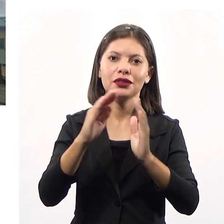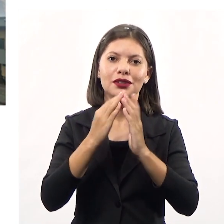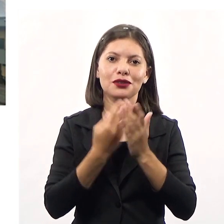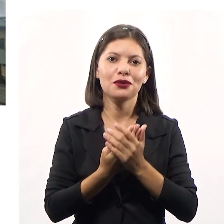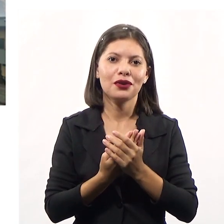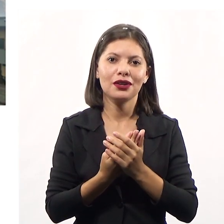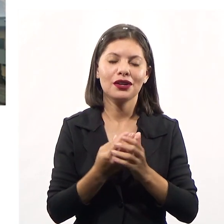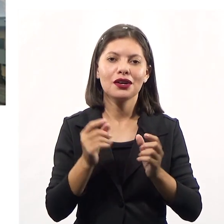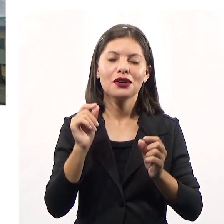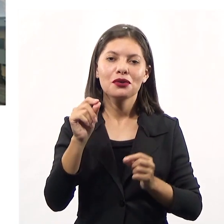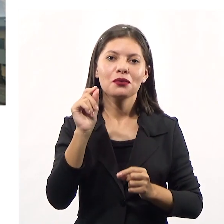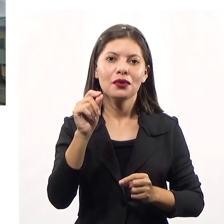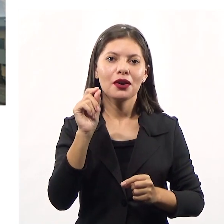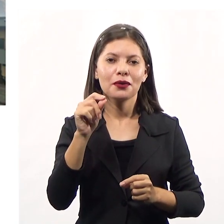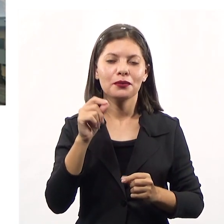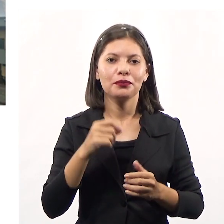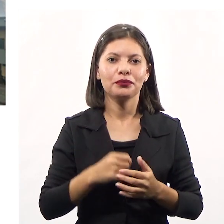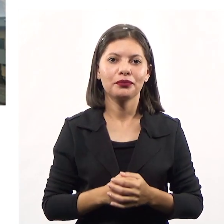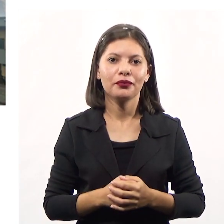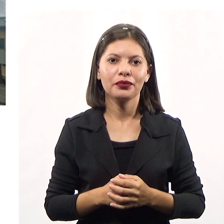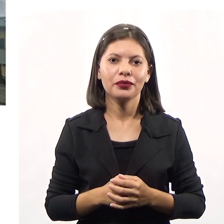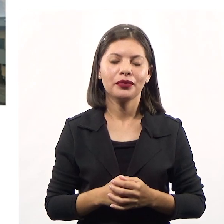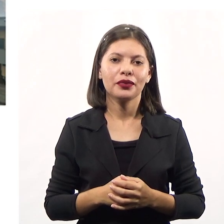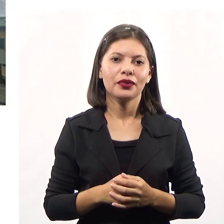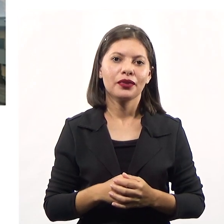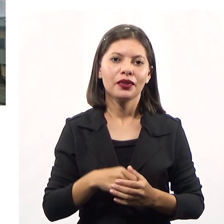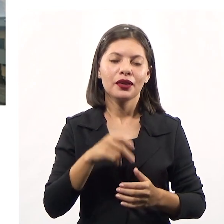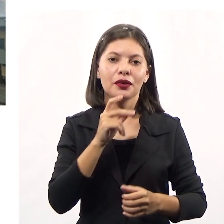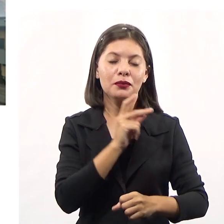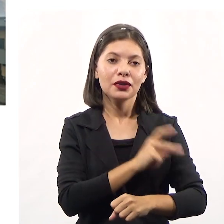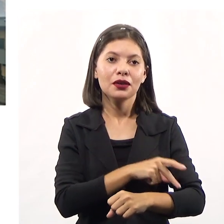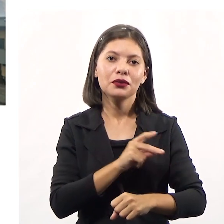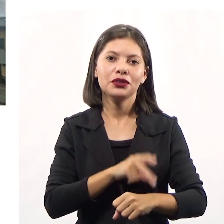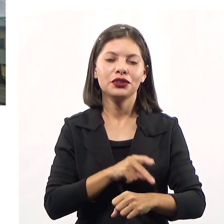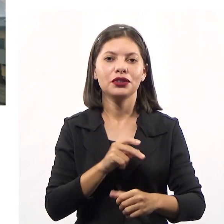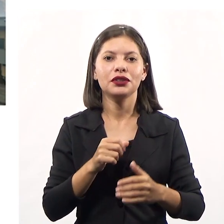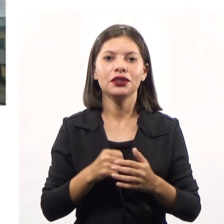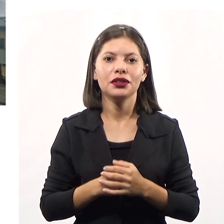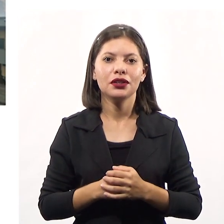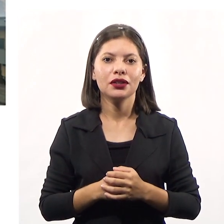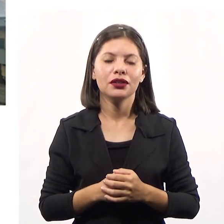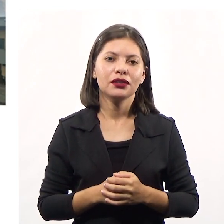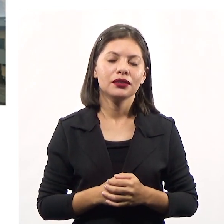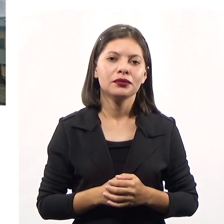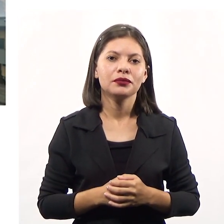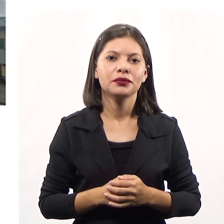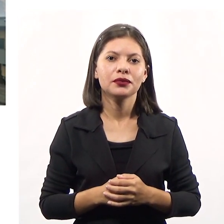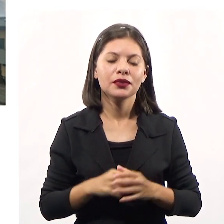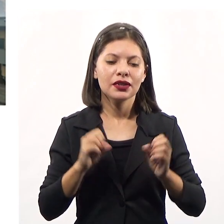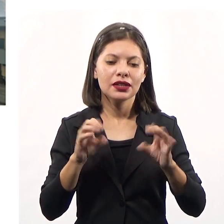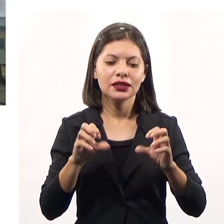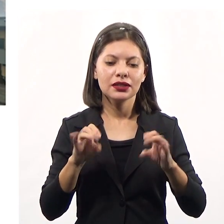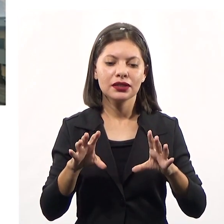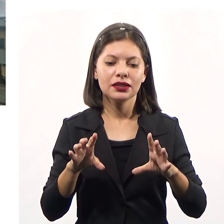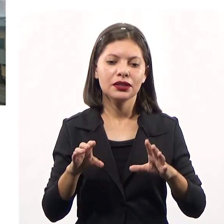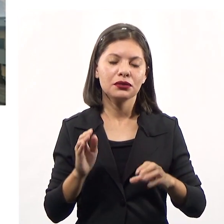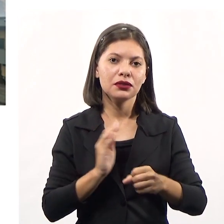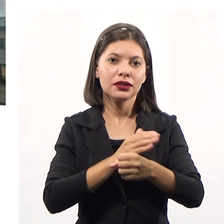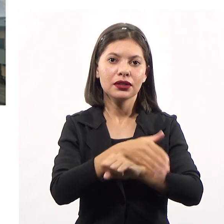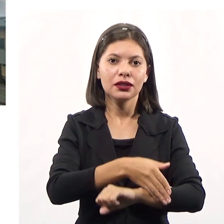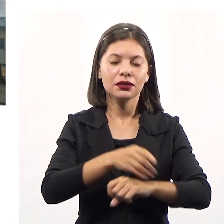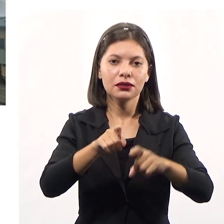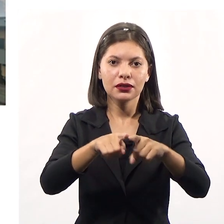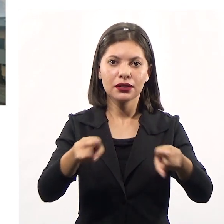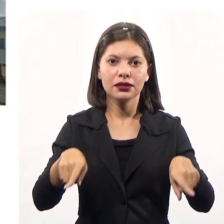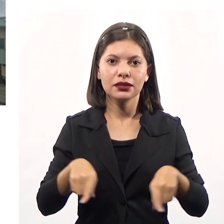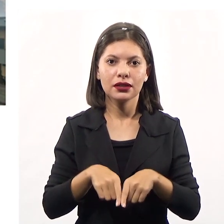da escola, né, a pedagogia que seria aplicada na escola. Não só o ensino dentro de sala, mas